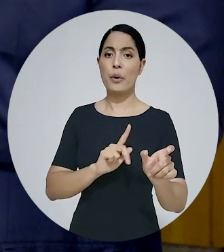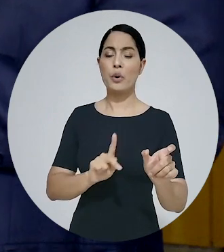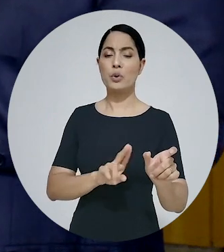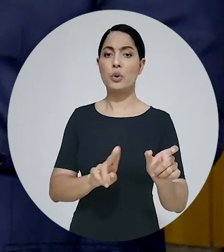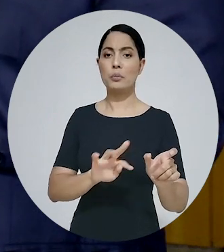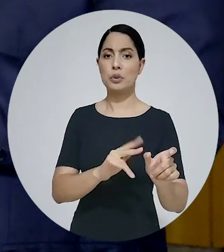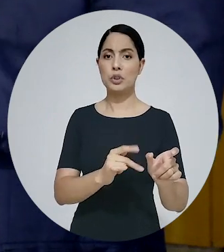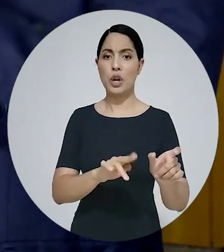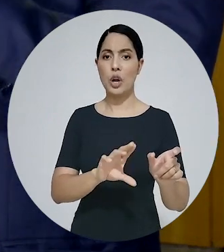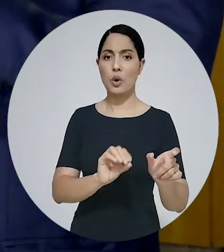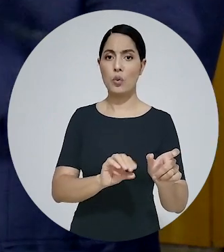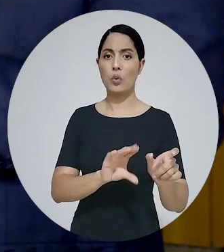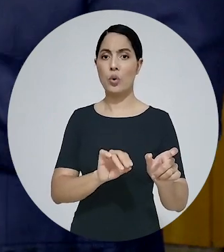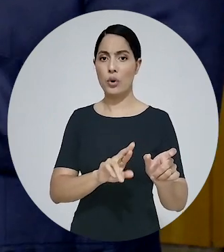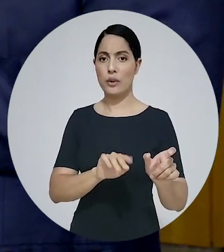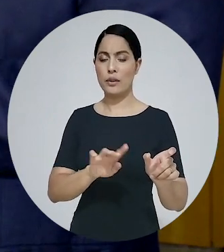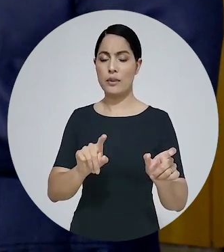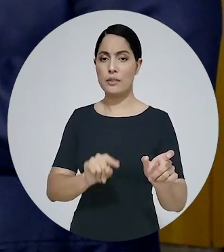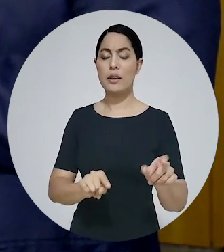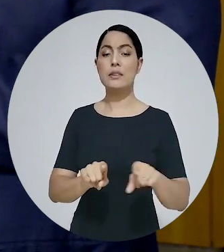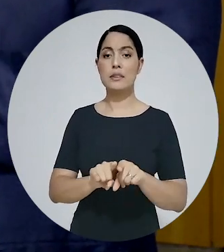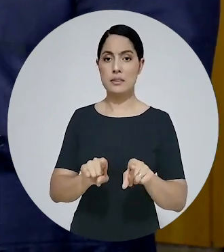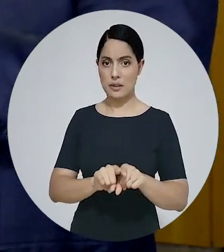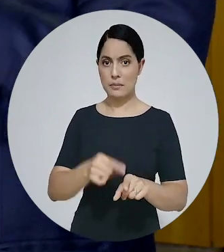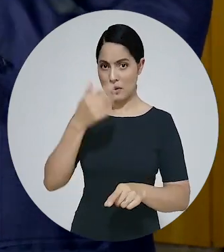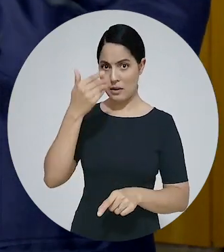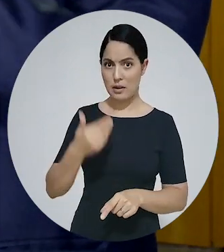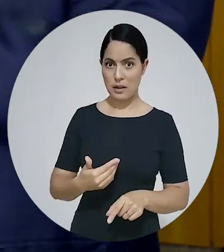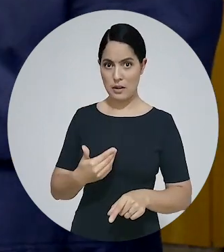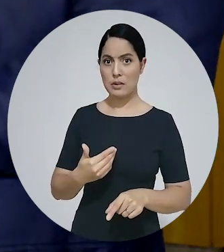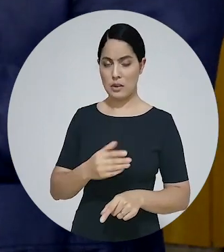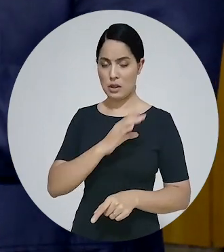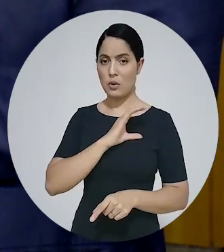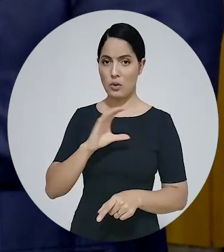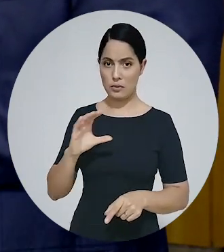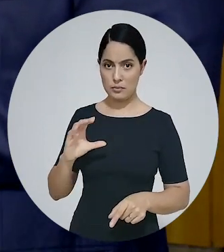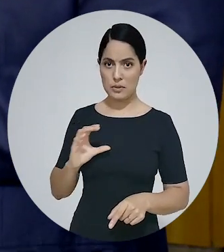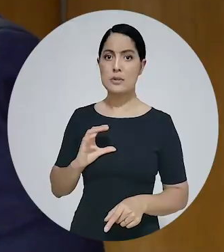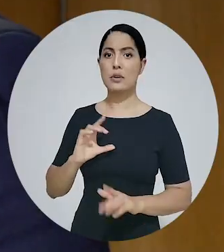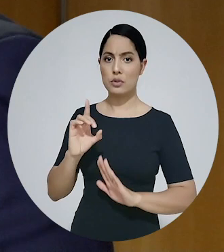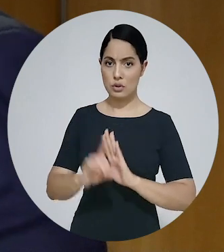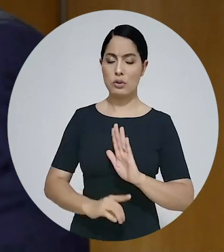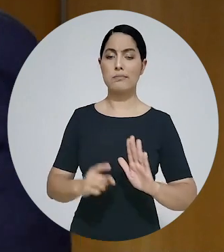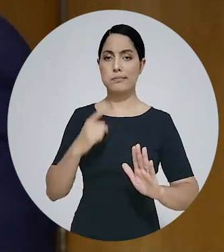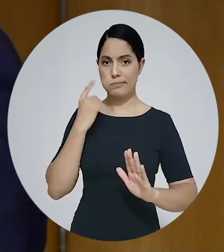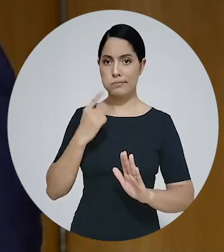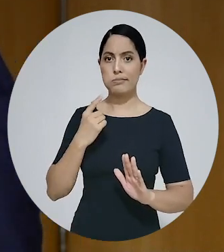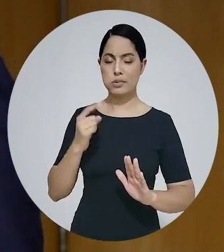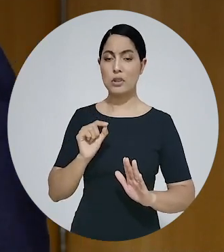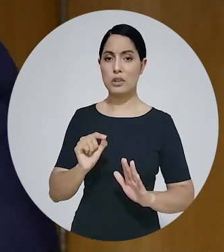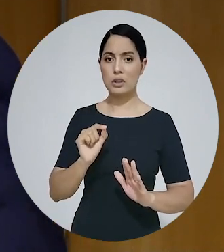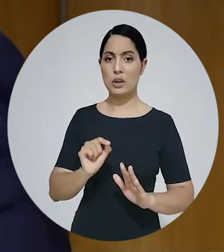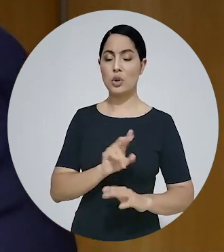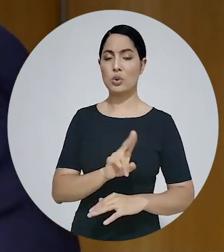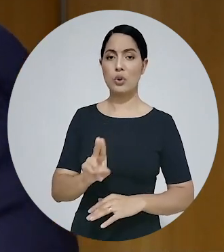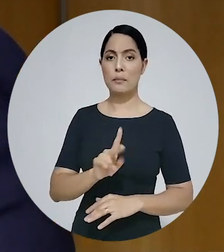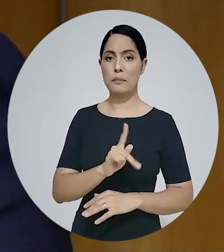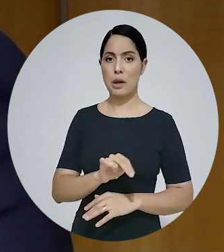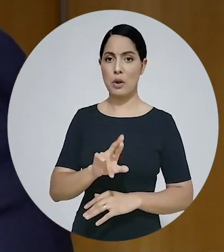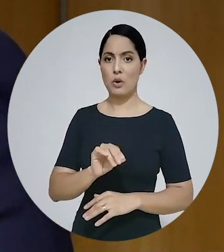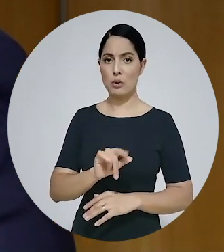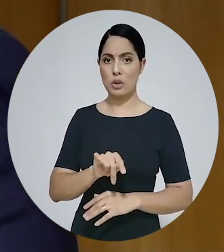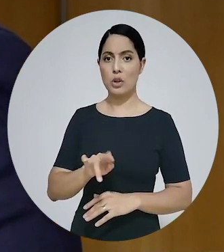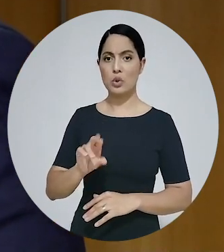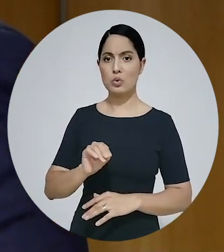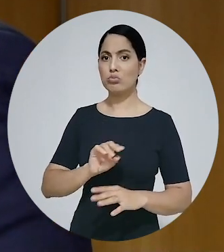Prerrogativas do Rio Grande do Norte, Dr. Tiago Cortez, e também pelo integrante dessa comissão, que integra a Comissão Nacional de